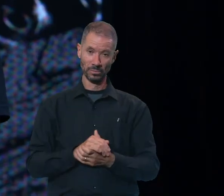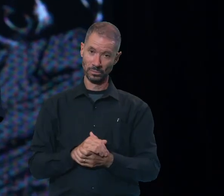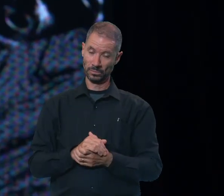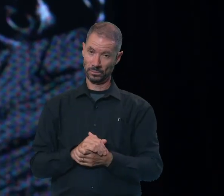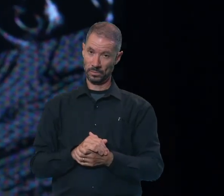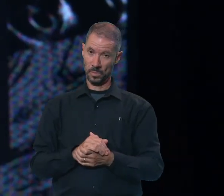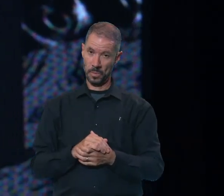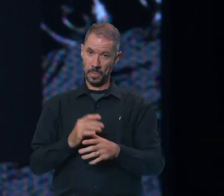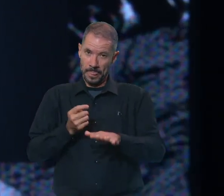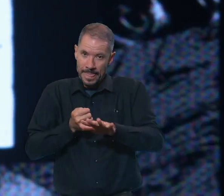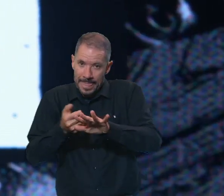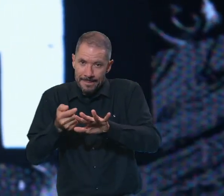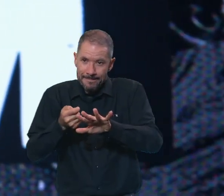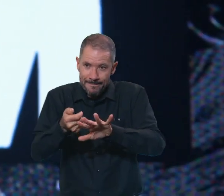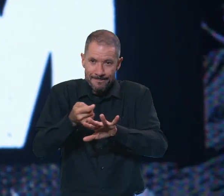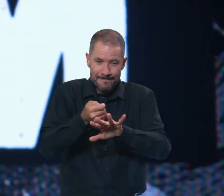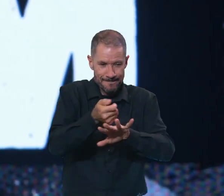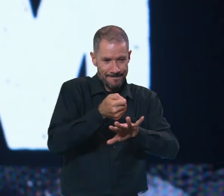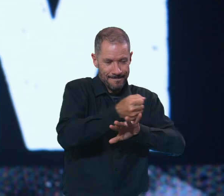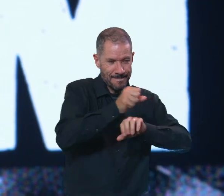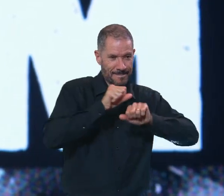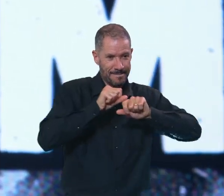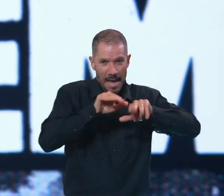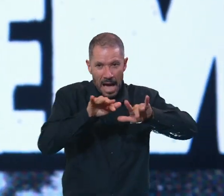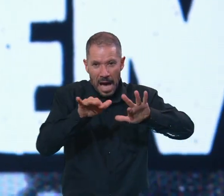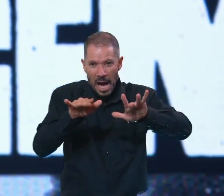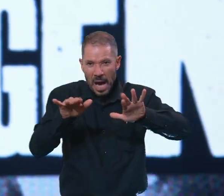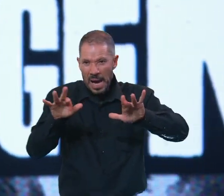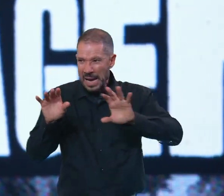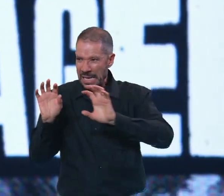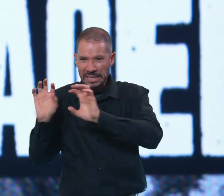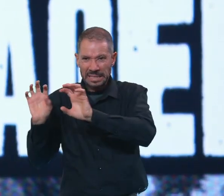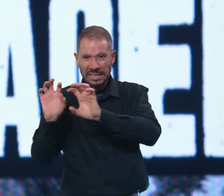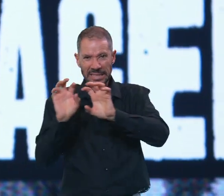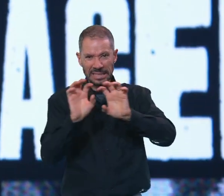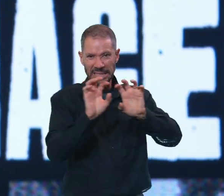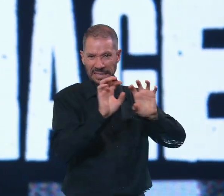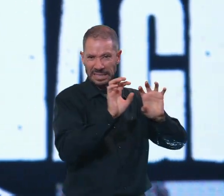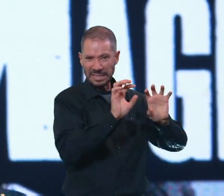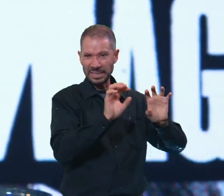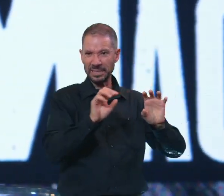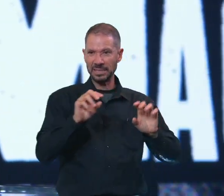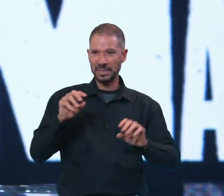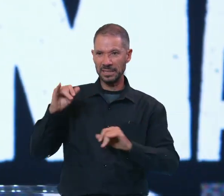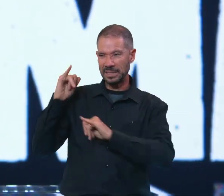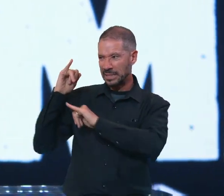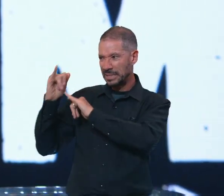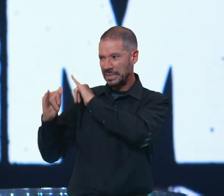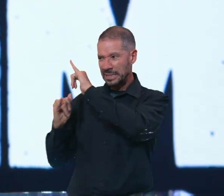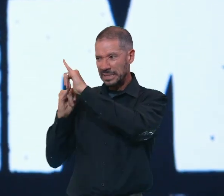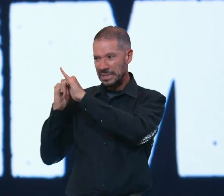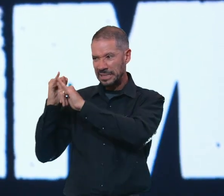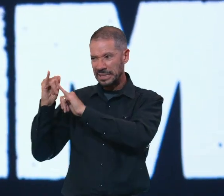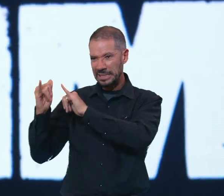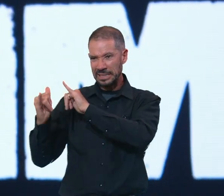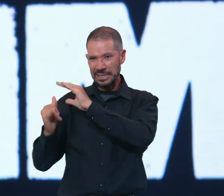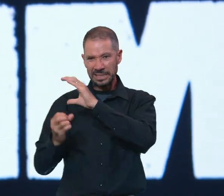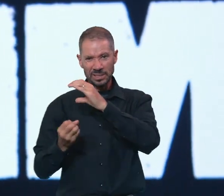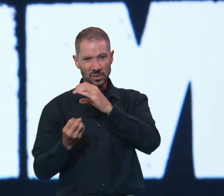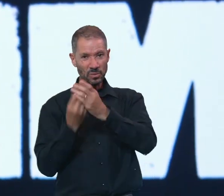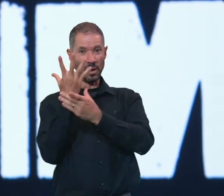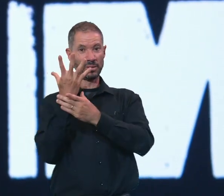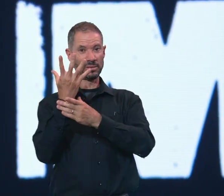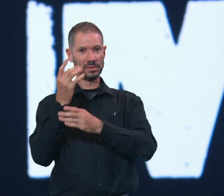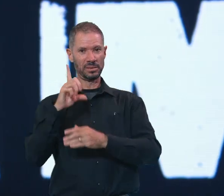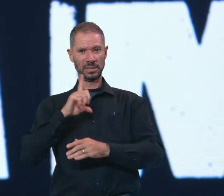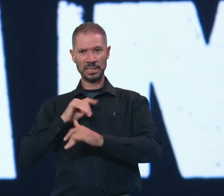E a fake news vai se espalhando, os rumores vão chegando, as lendas vão surgindo. E tem